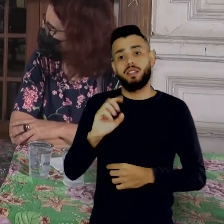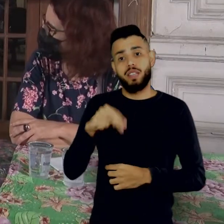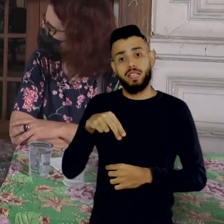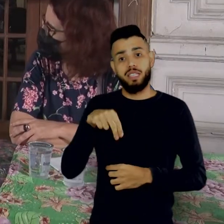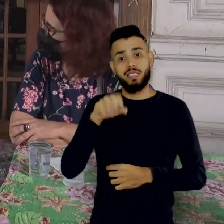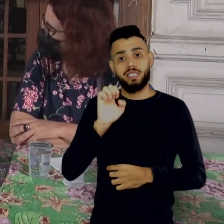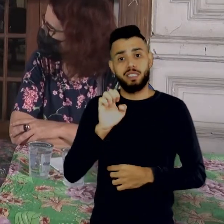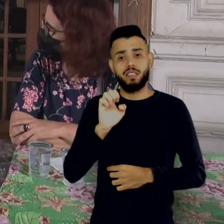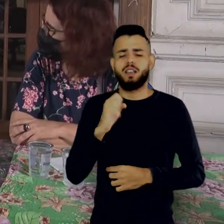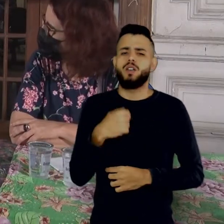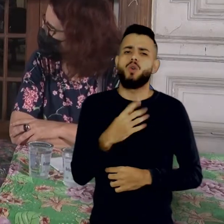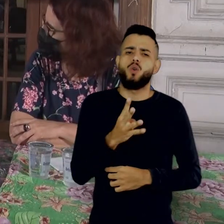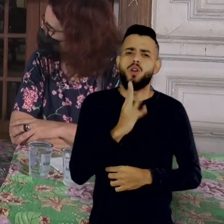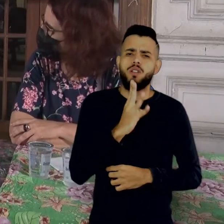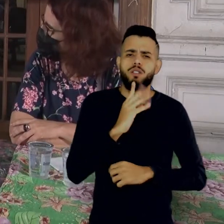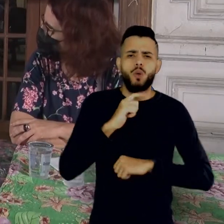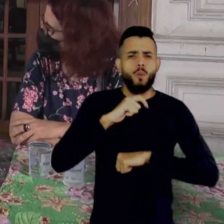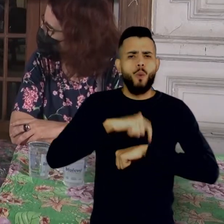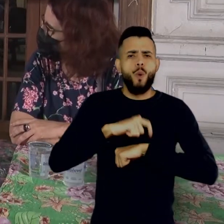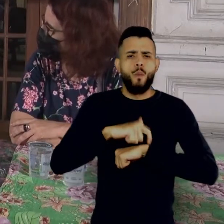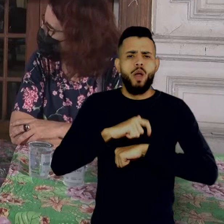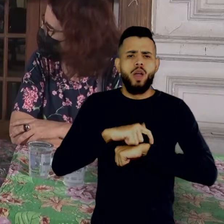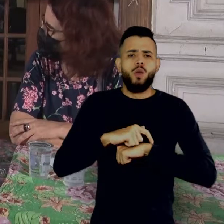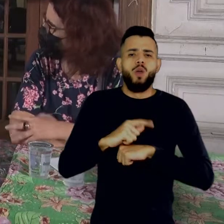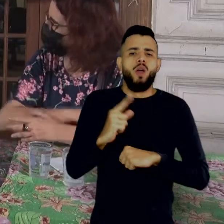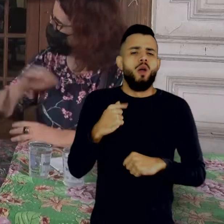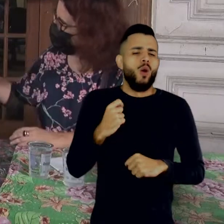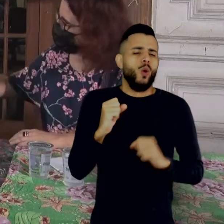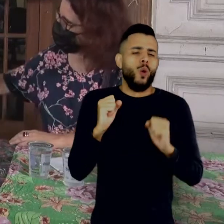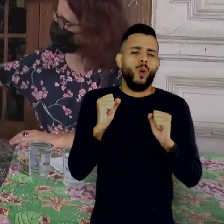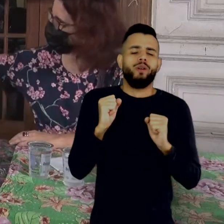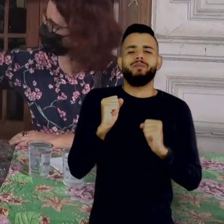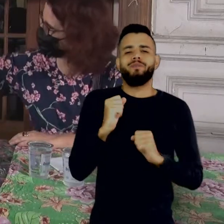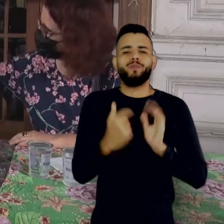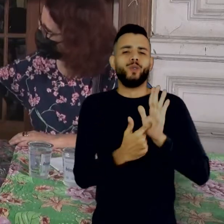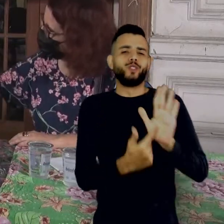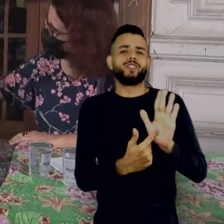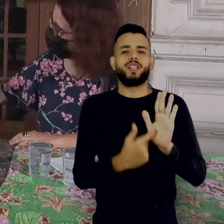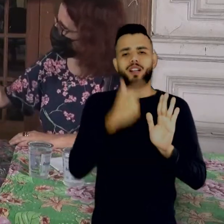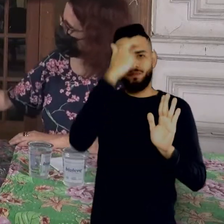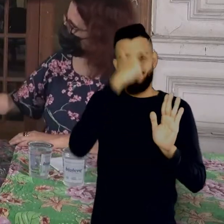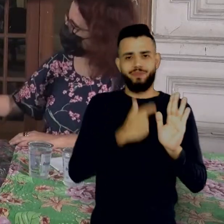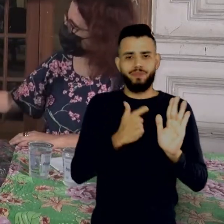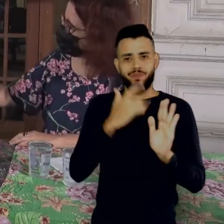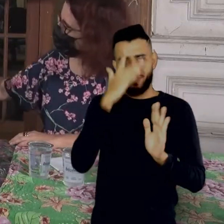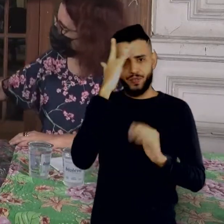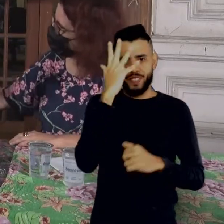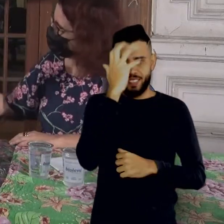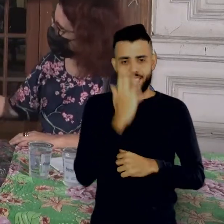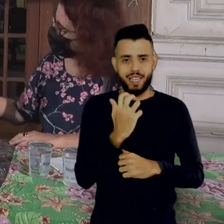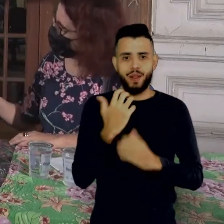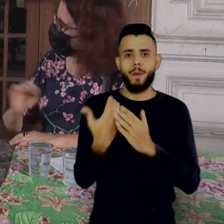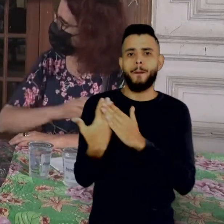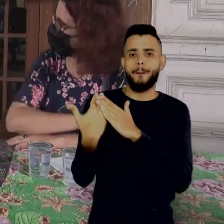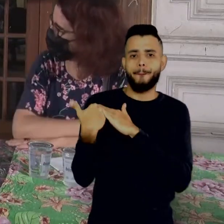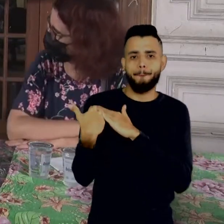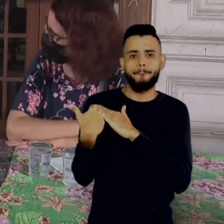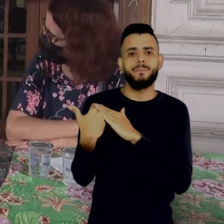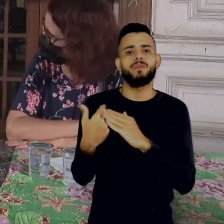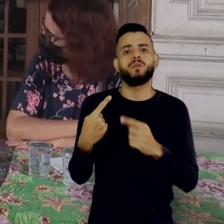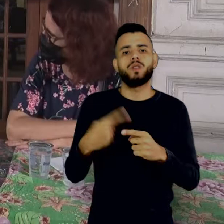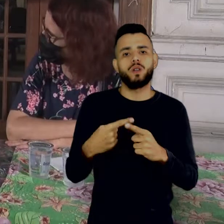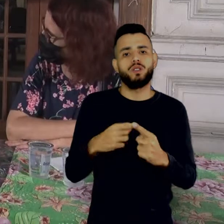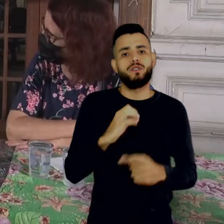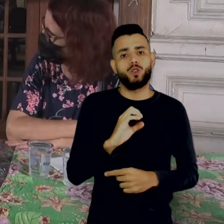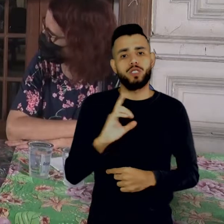que eu precisava fazer uma pose de gente séria, né, de pessoa responsável, porque eu estava na